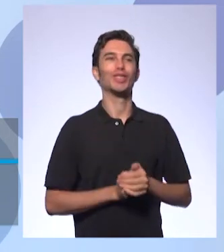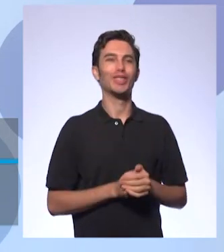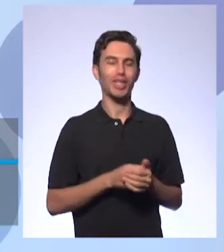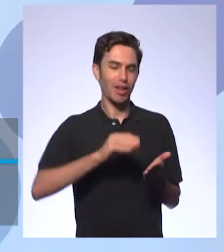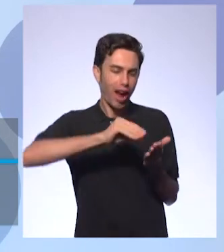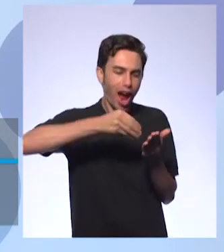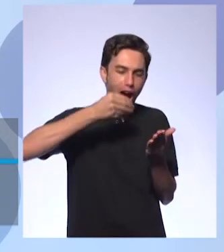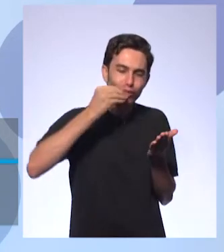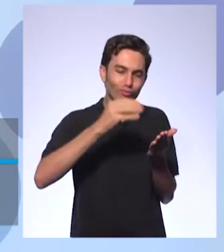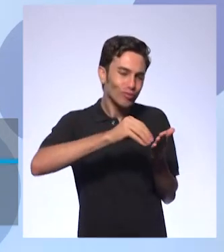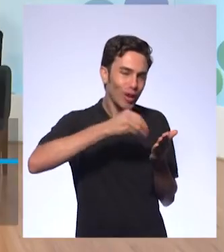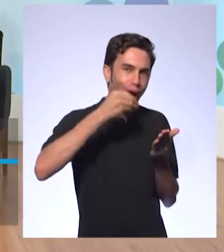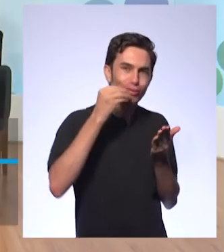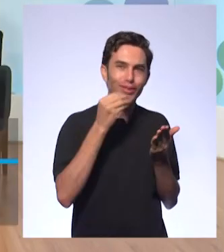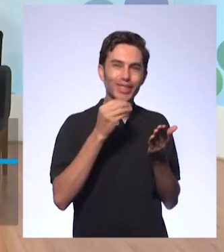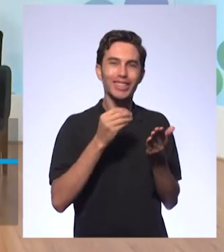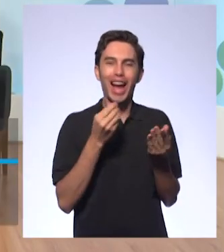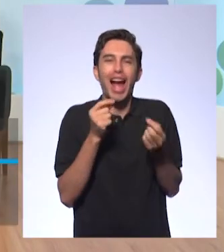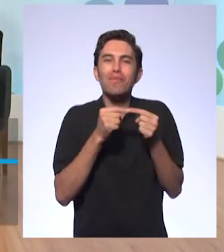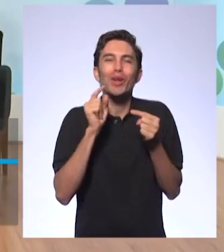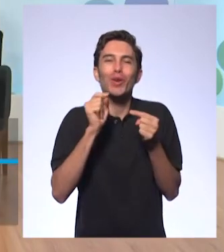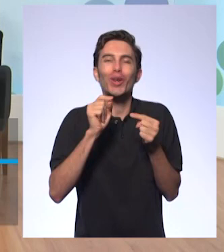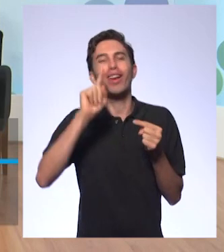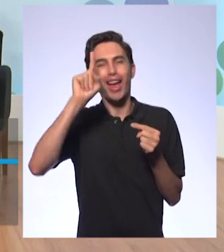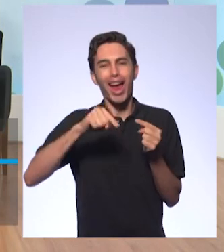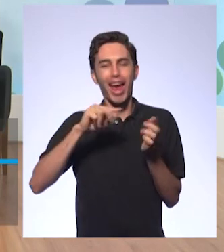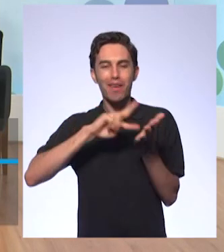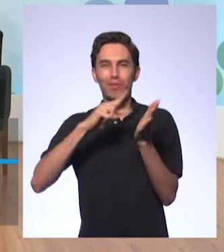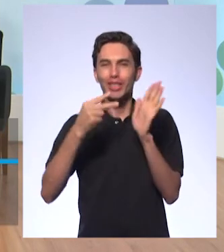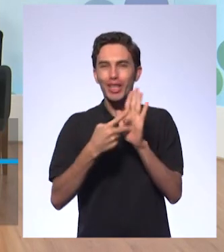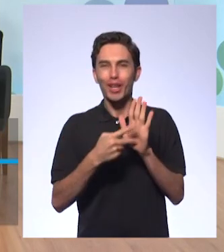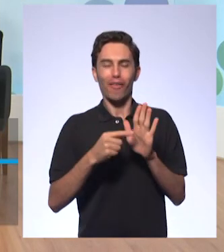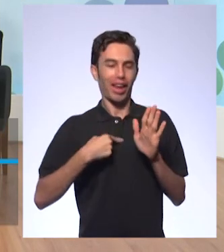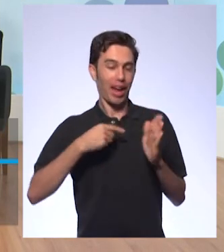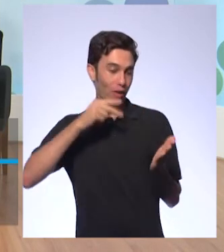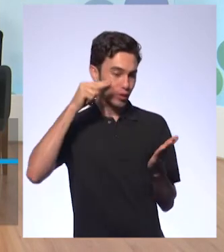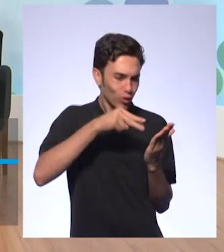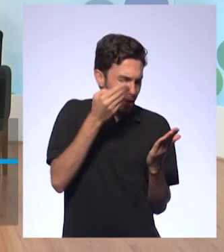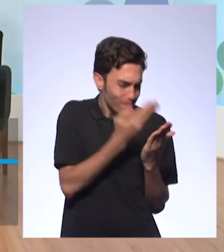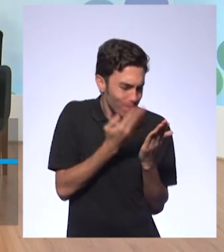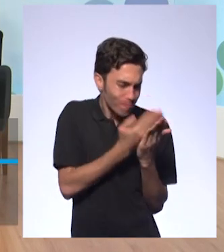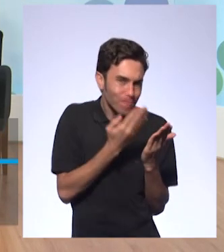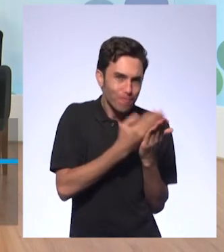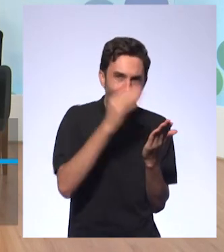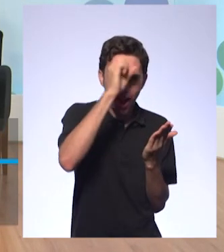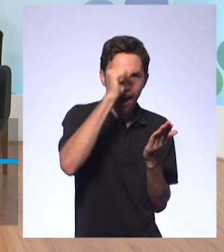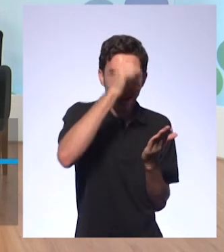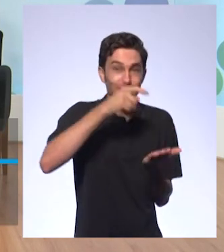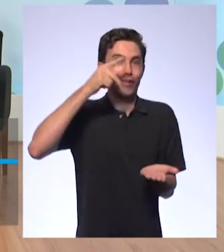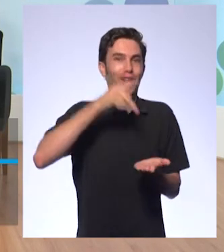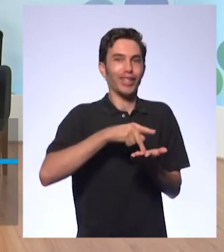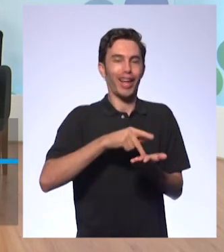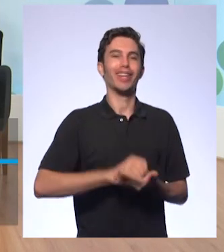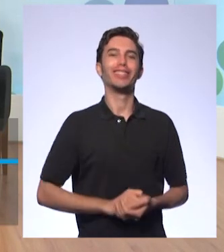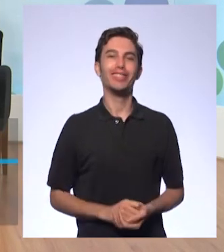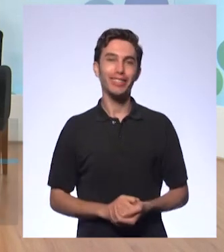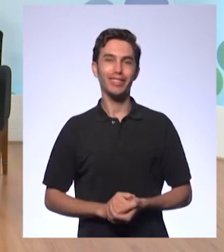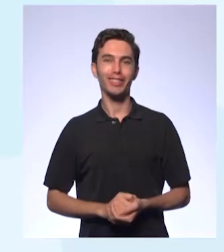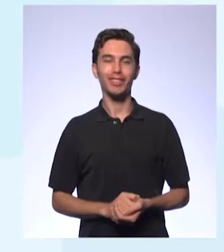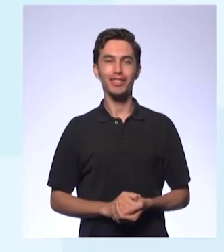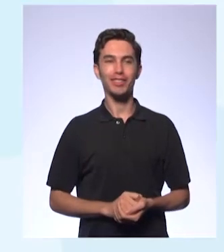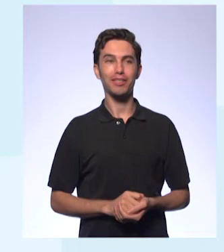É estudar com vontade. Estudar Acho com que é isso vontade, que ela quis dizer, com afinco, né? com muito afinco. Vamos à próxima pergunta. De que forma consigo